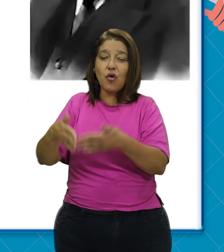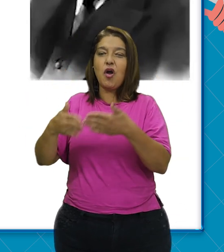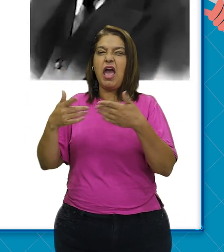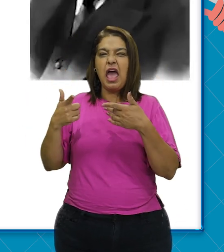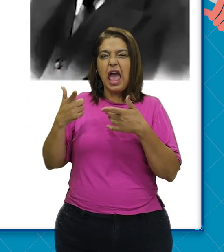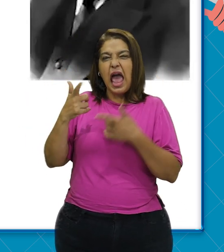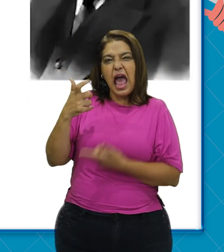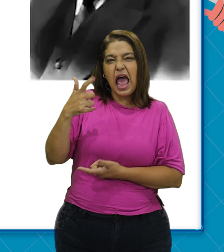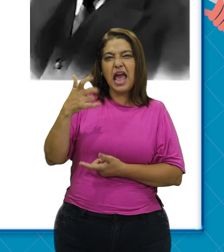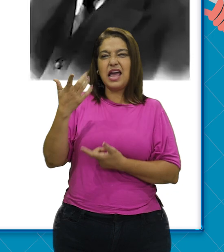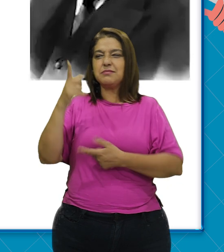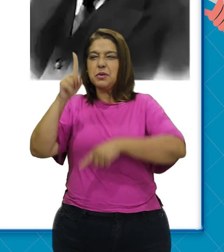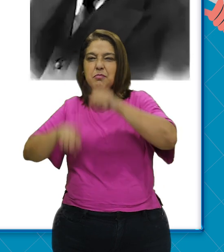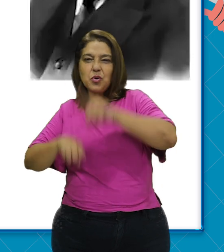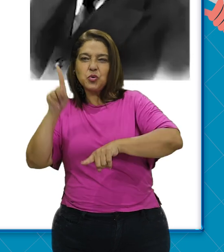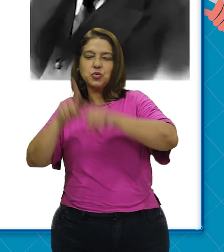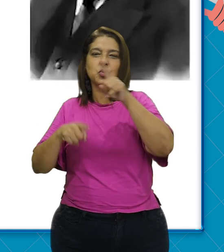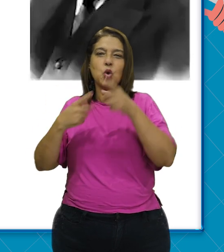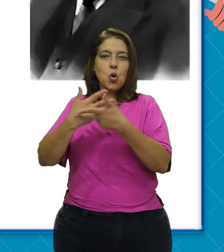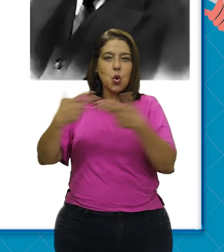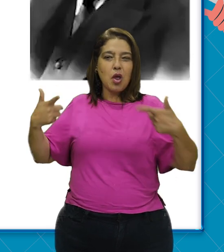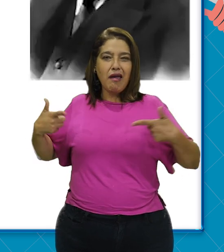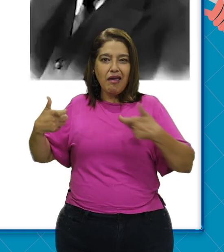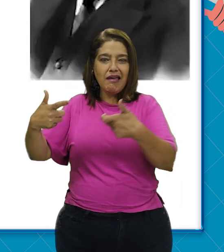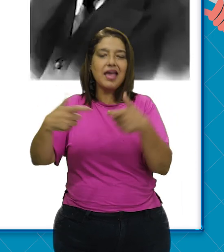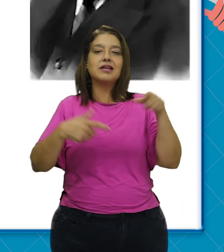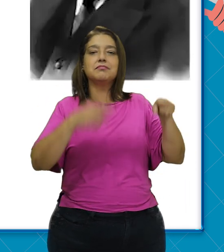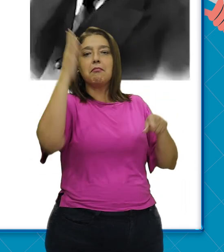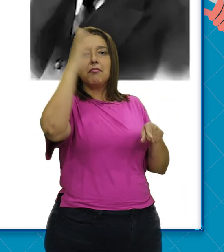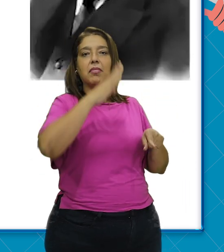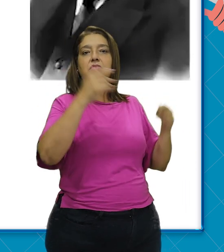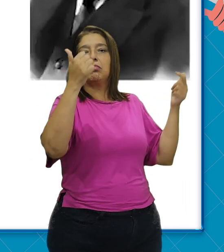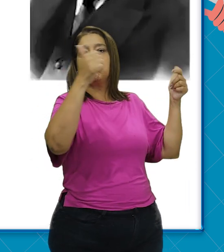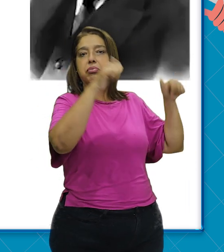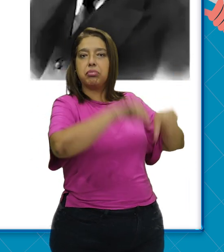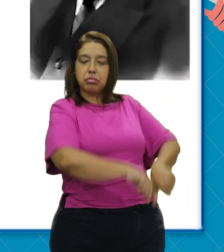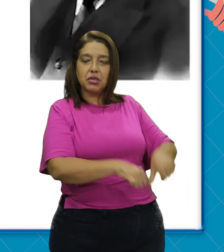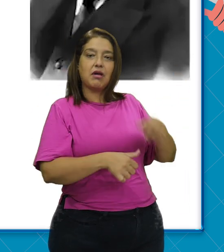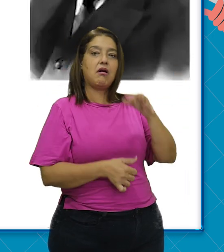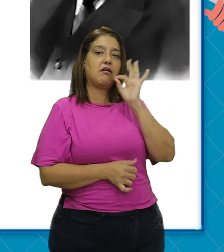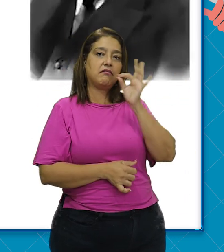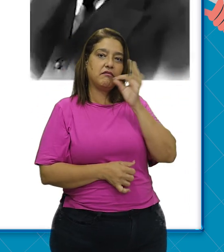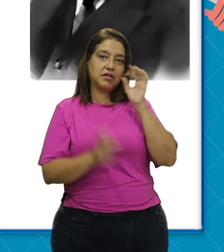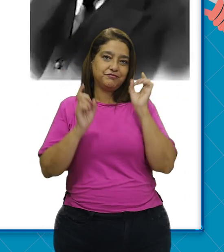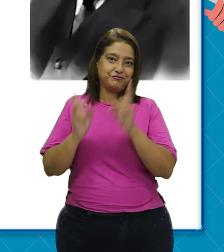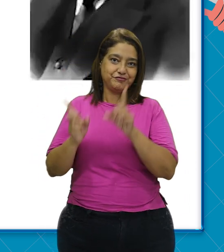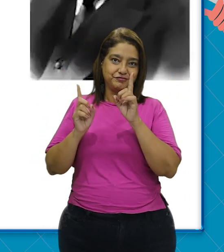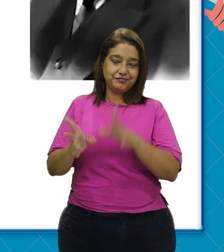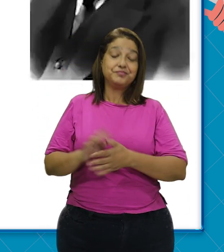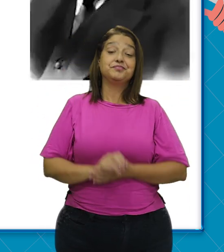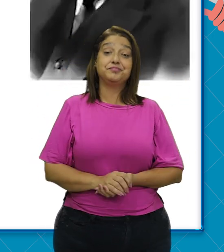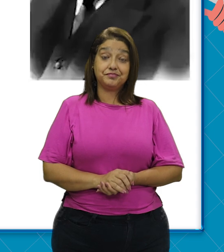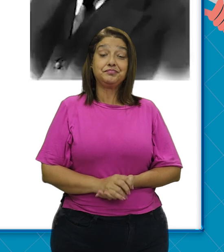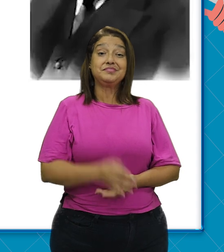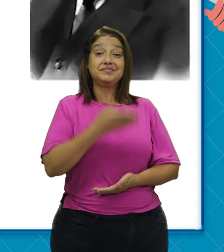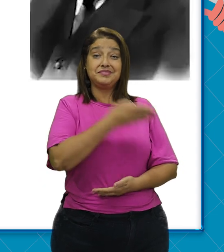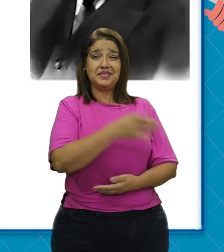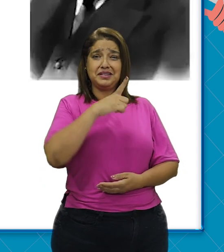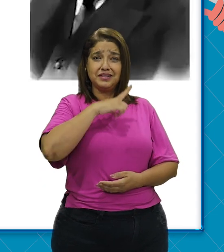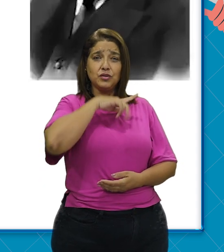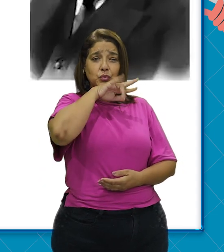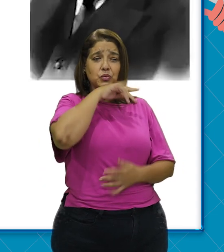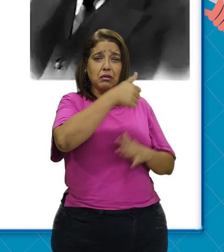e equipamentos, o nosso mercado caiu totalmente. Com a economia do café em crise,